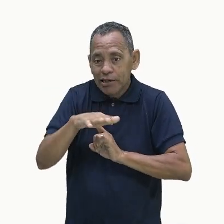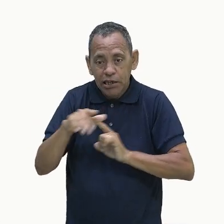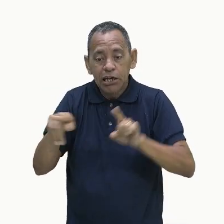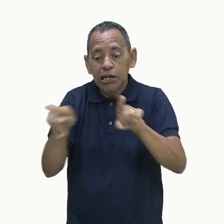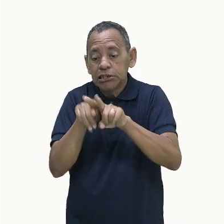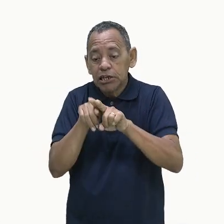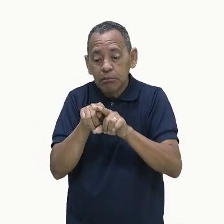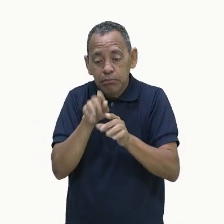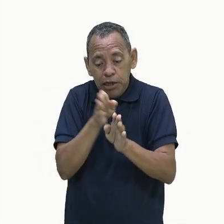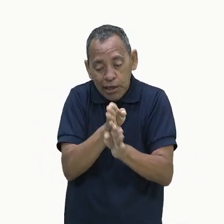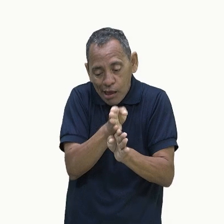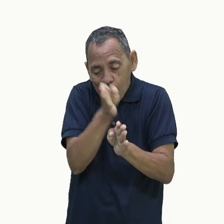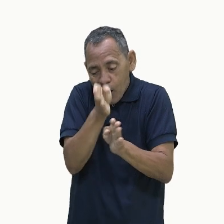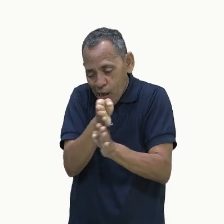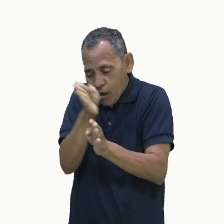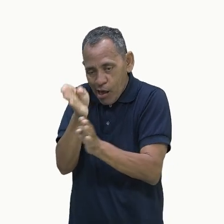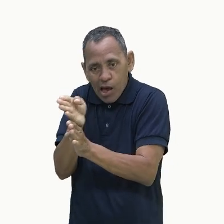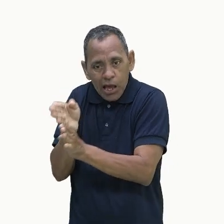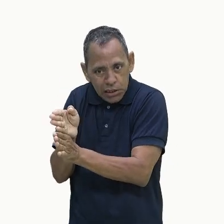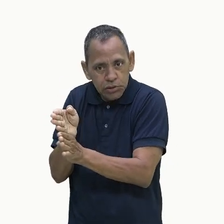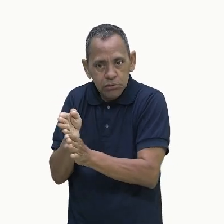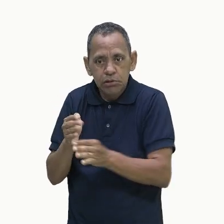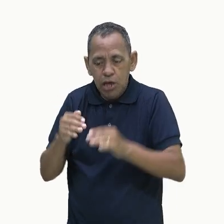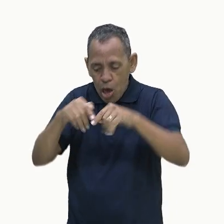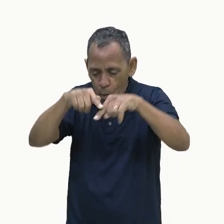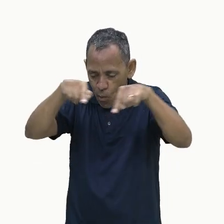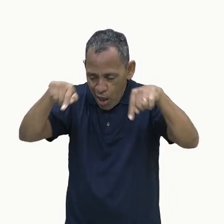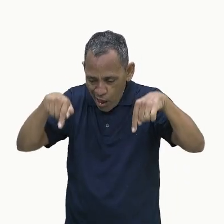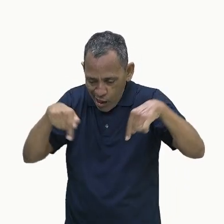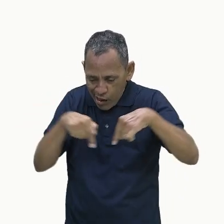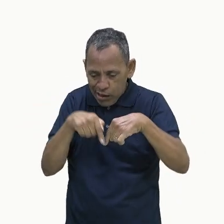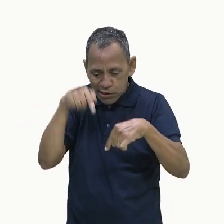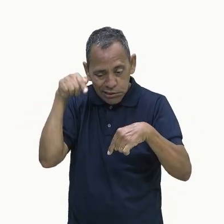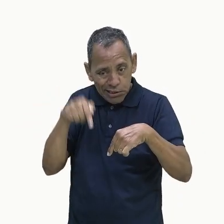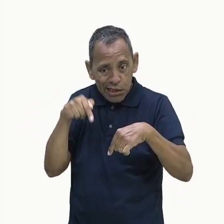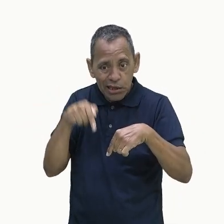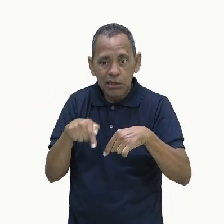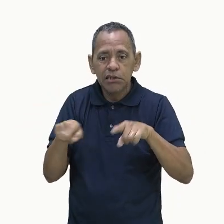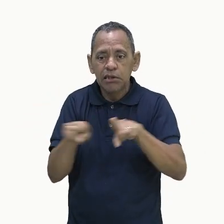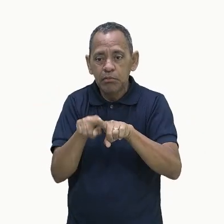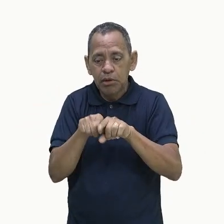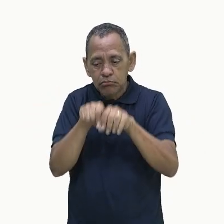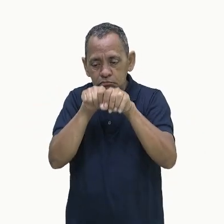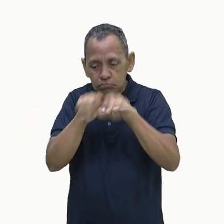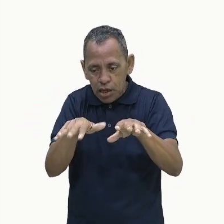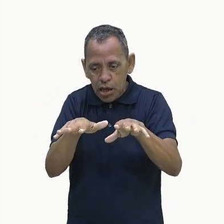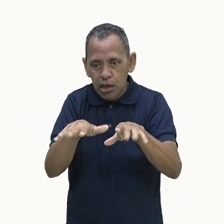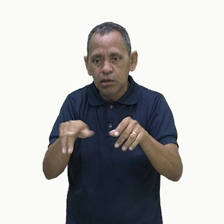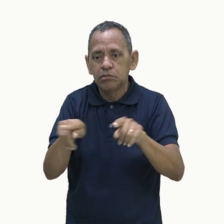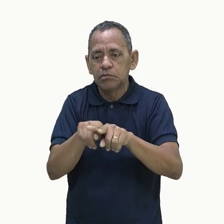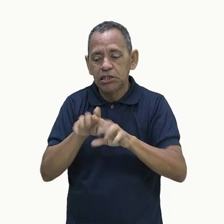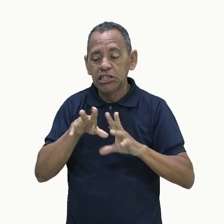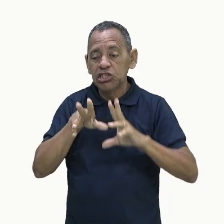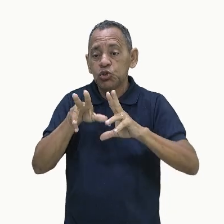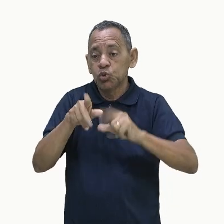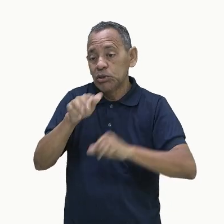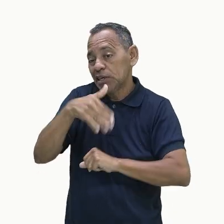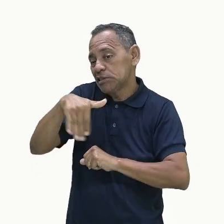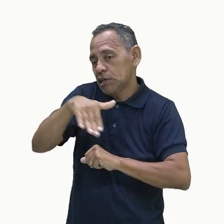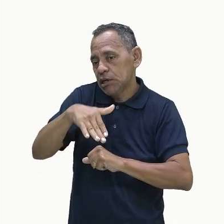líquidos parados, em repouso. A pressão aplicada em um ponto do líquido